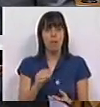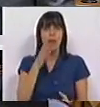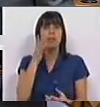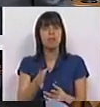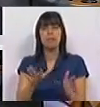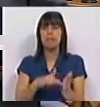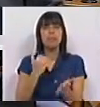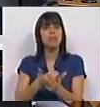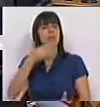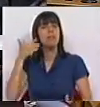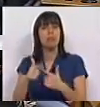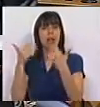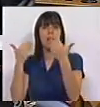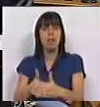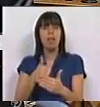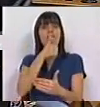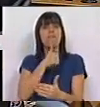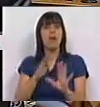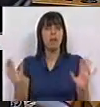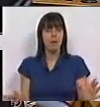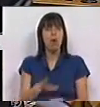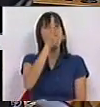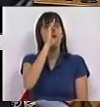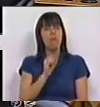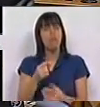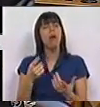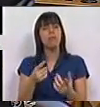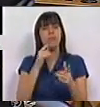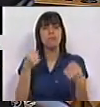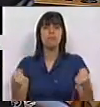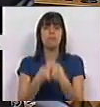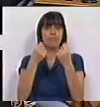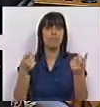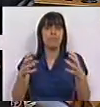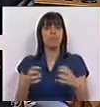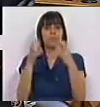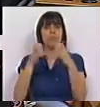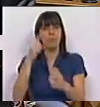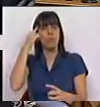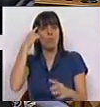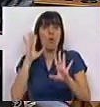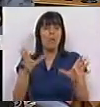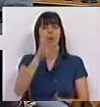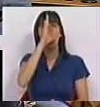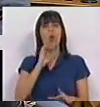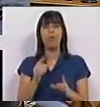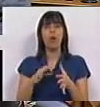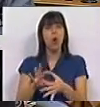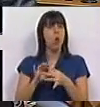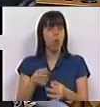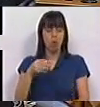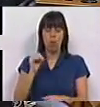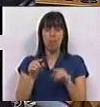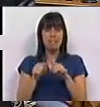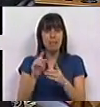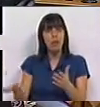sublinhou desde cedo os seus limites vermelhos. O Governo insistiu na divergência e na conflitualidade. O Governo não conta com o PS para